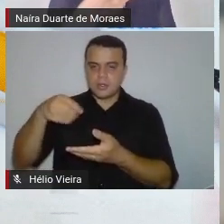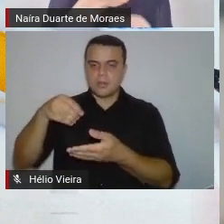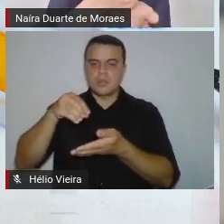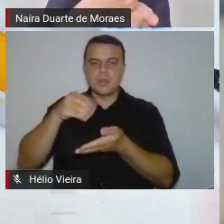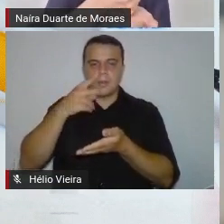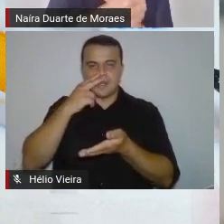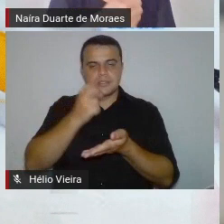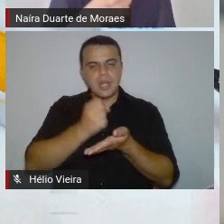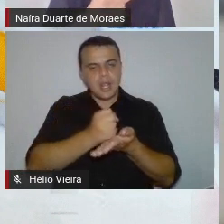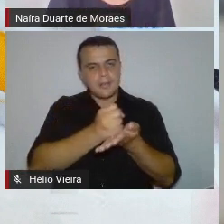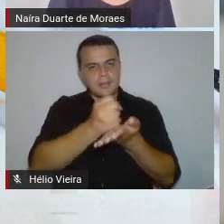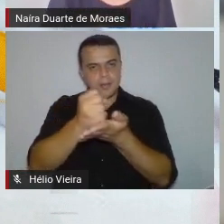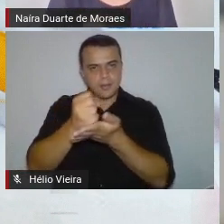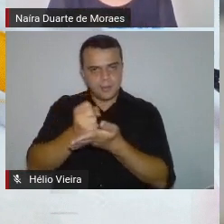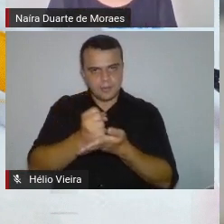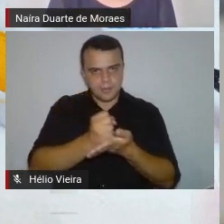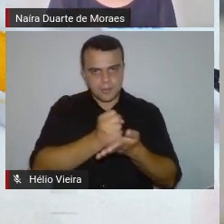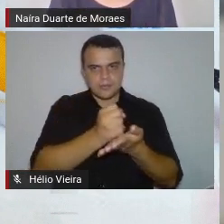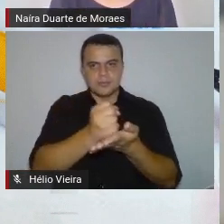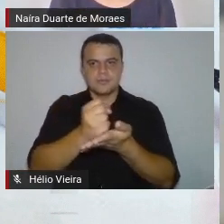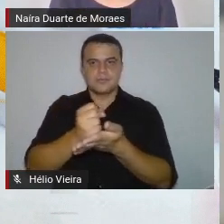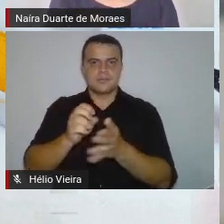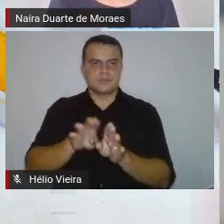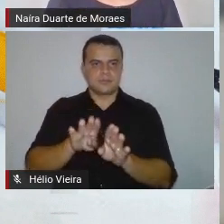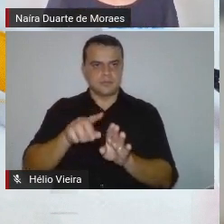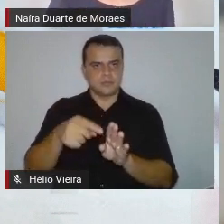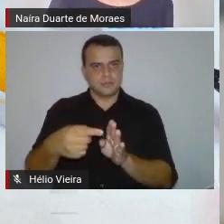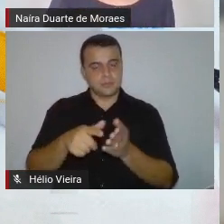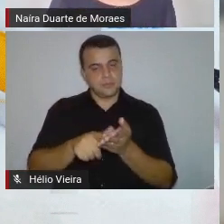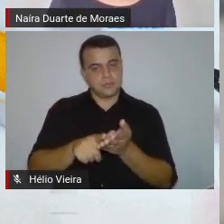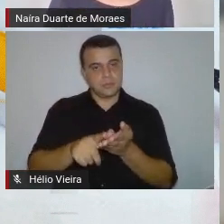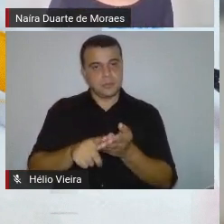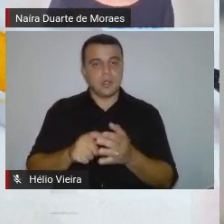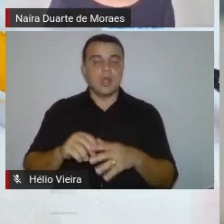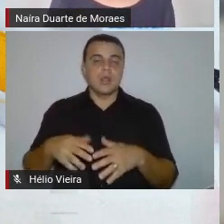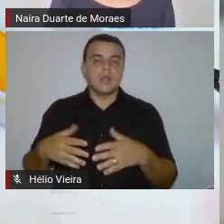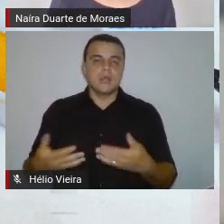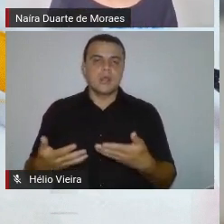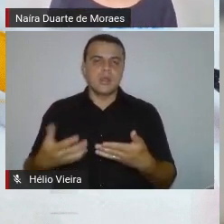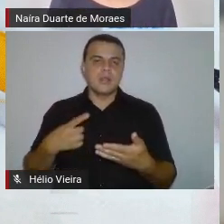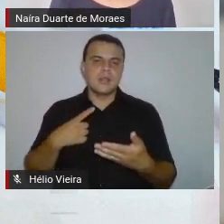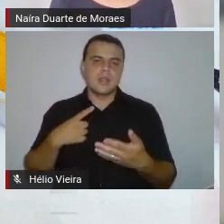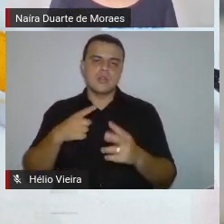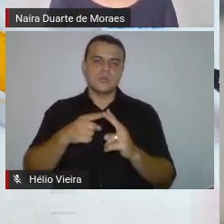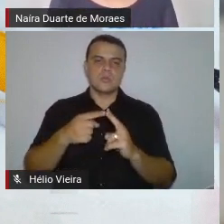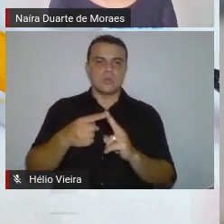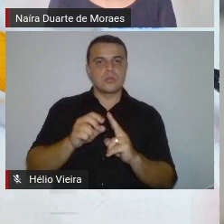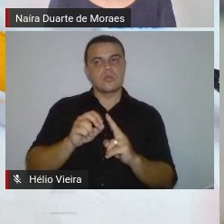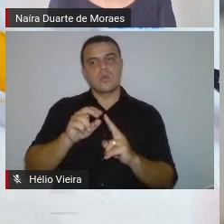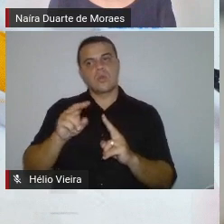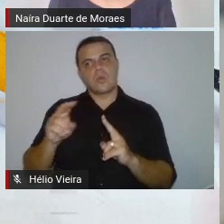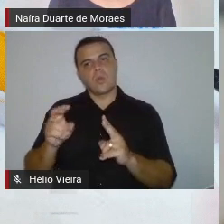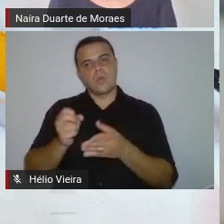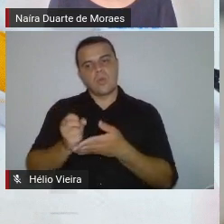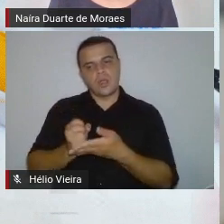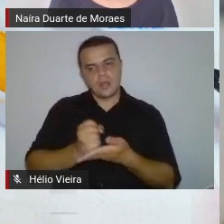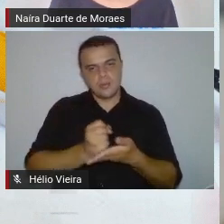quê? Carimbando o nosso papel. E aí, a gente tem duas opções. Ou a gente pode carimbar o nosso